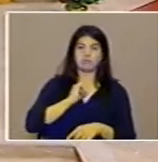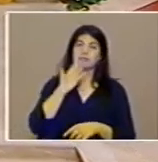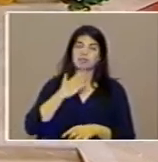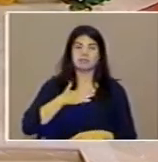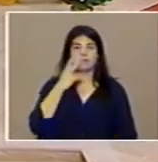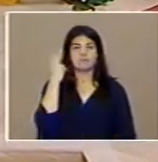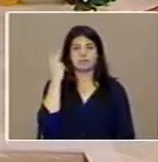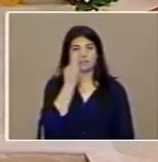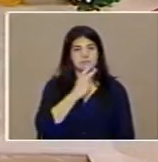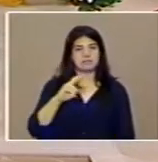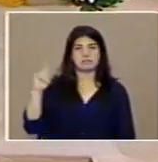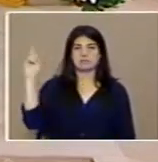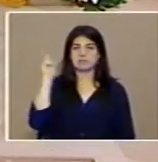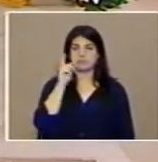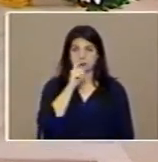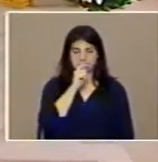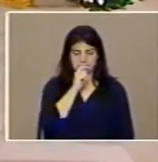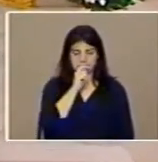à vida eterna